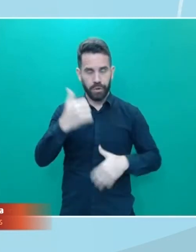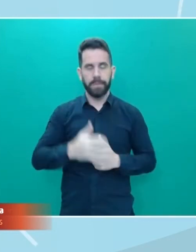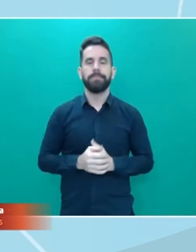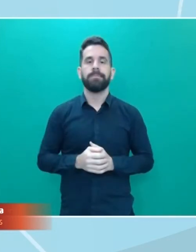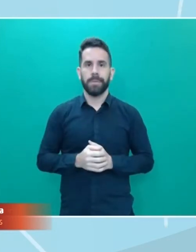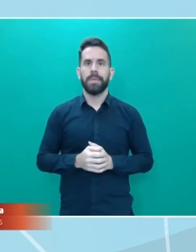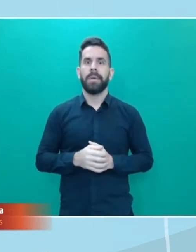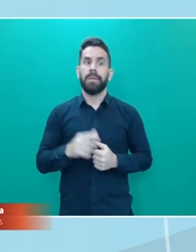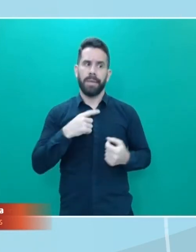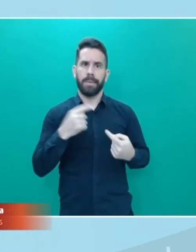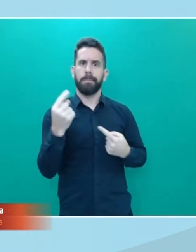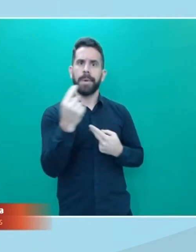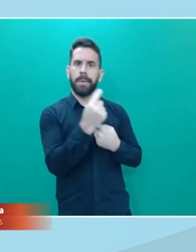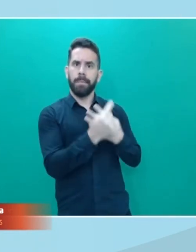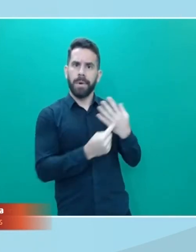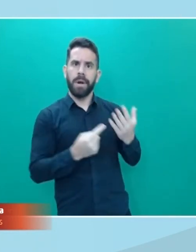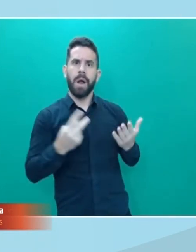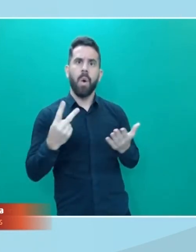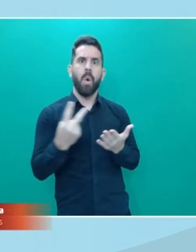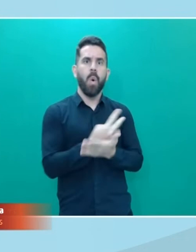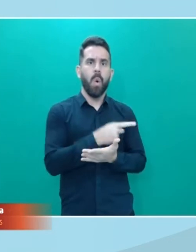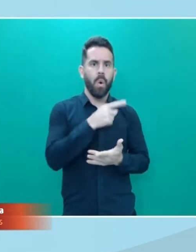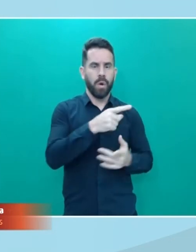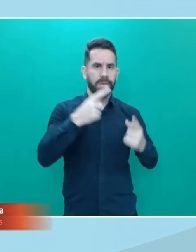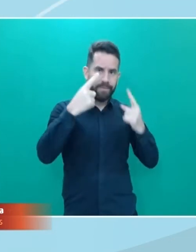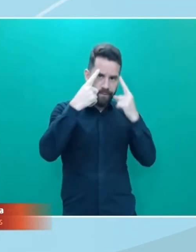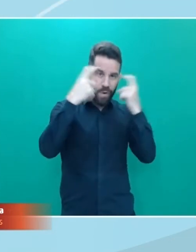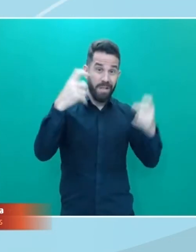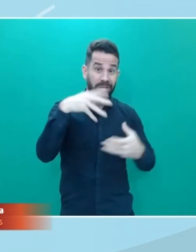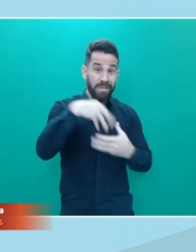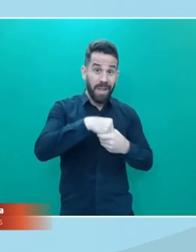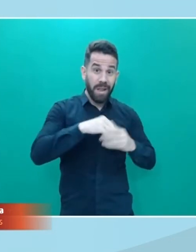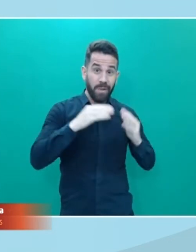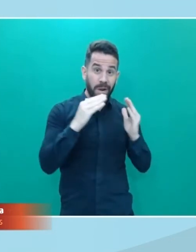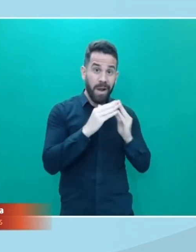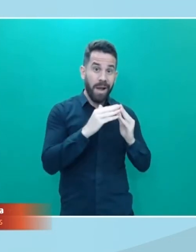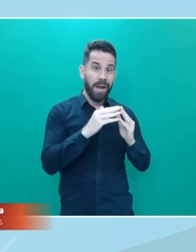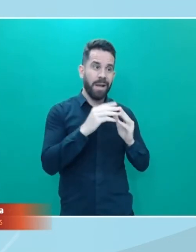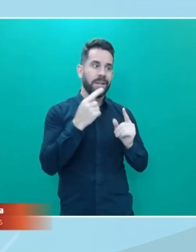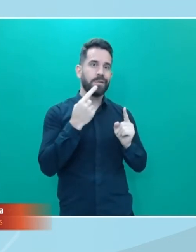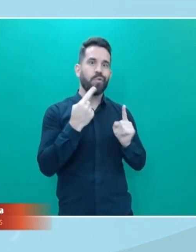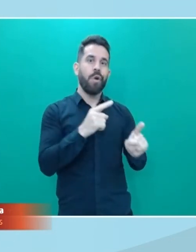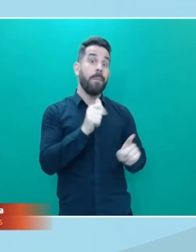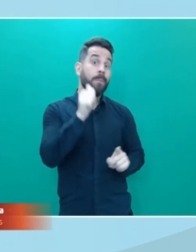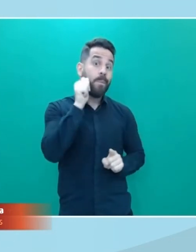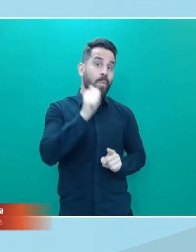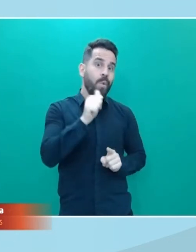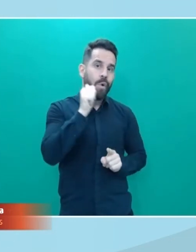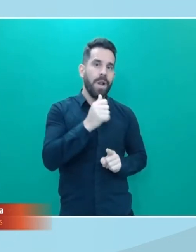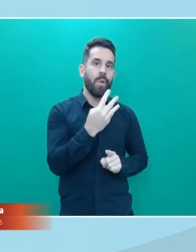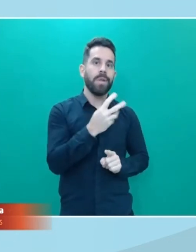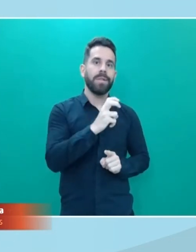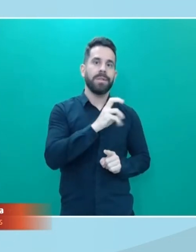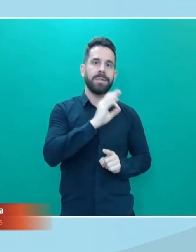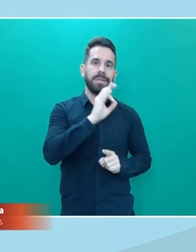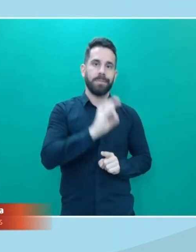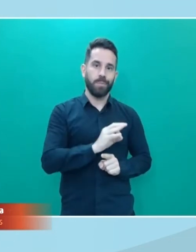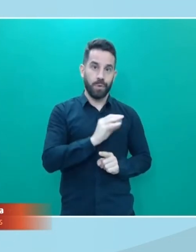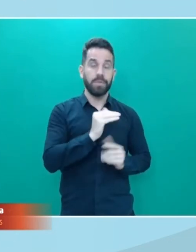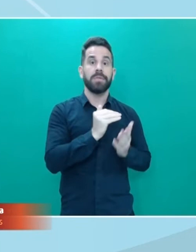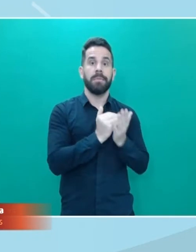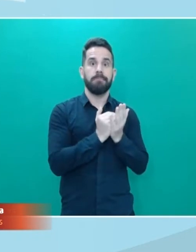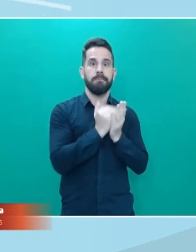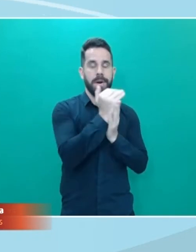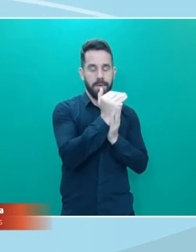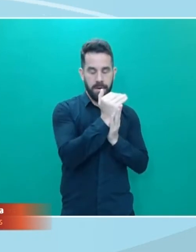contra mulheres cresceram 45% só nos últimos 5 anos. Só no ano de 2021, no ano